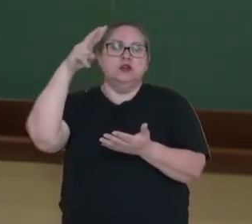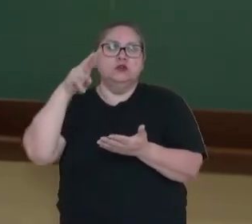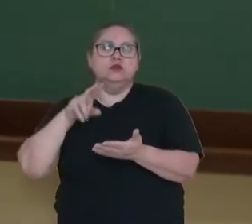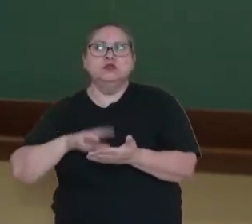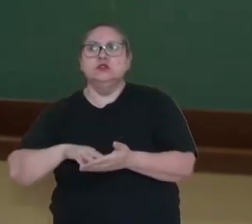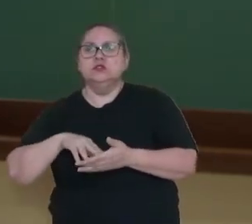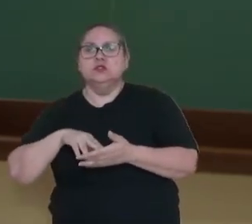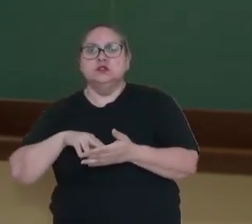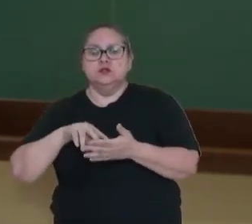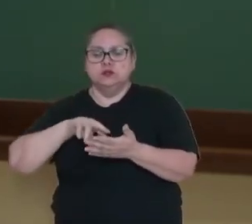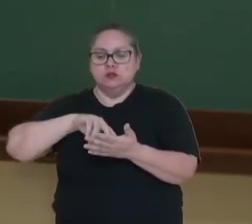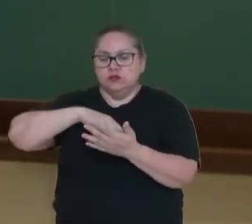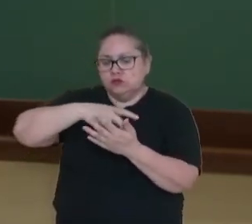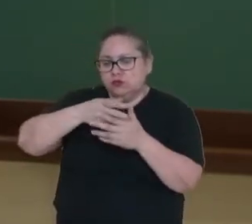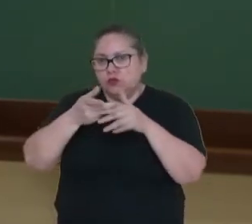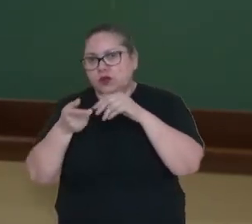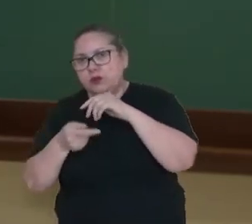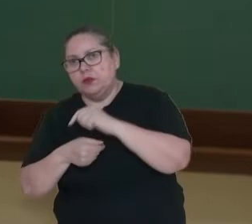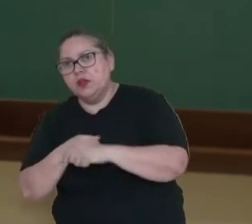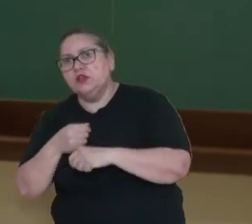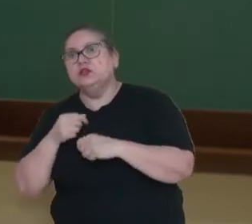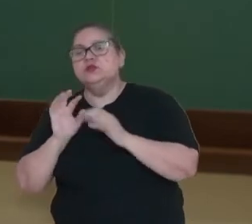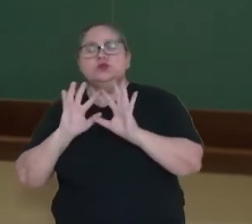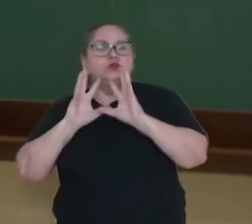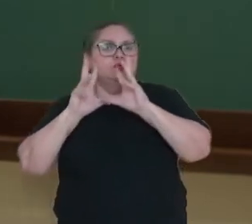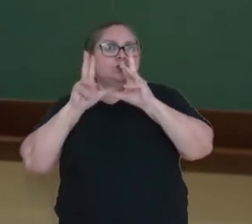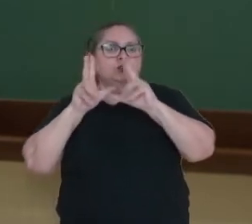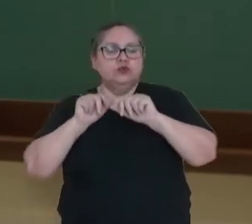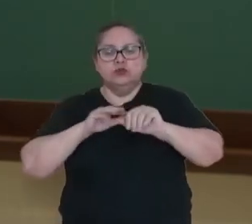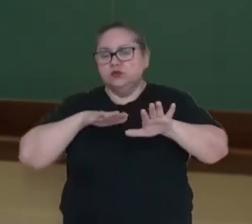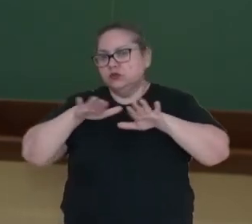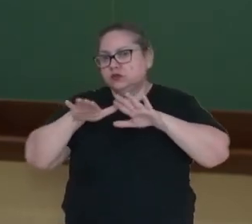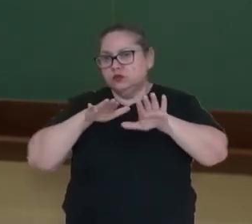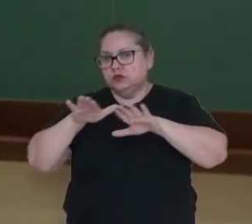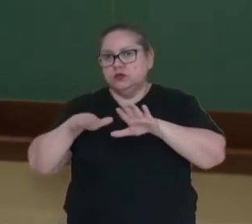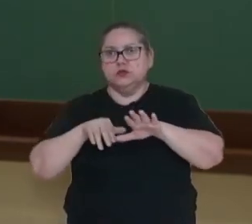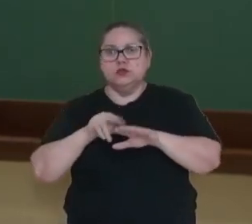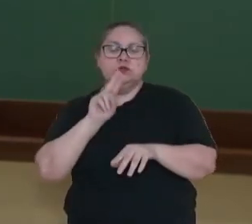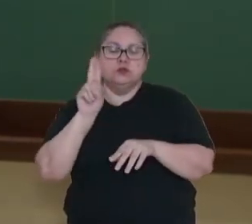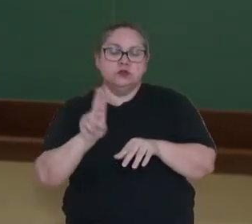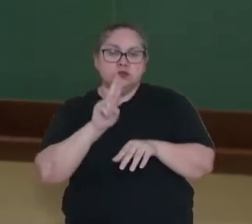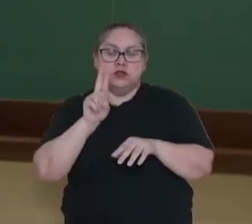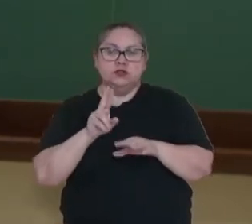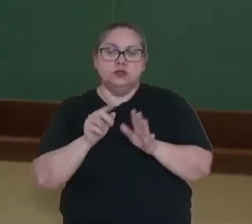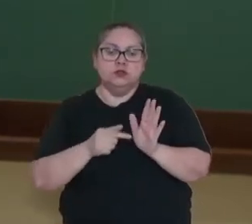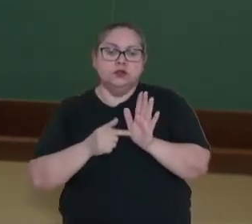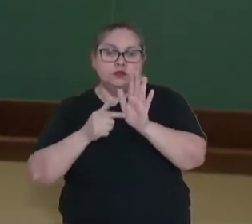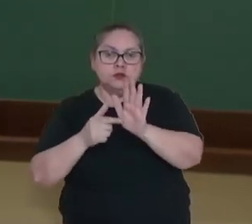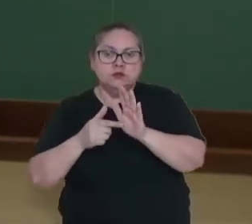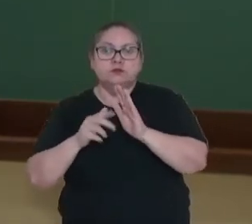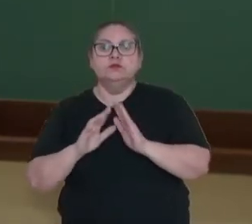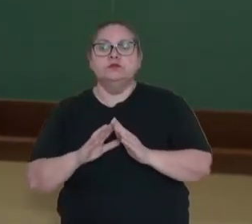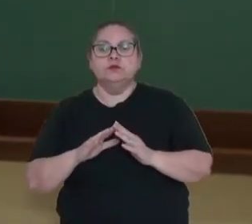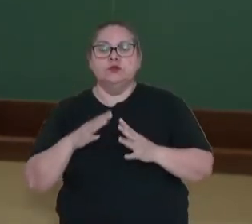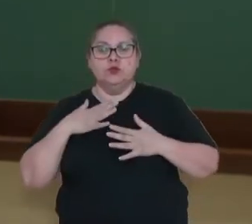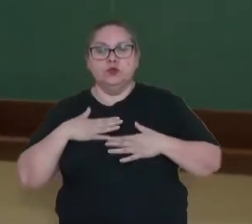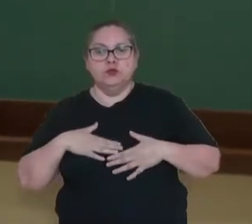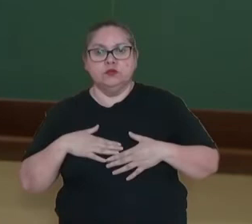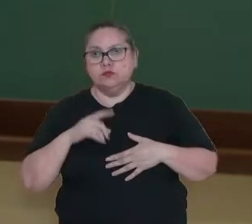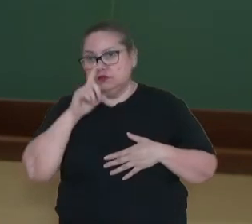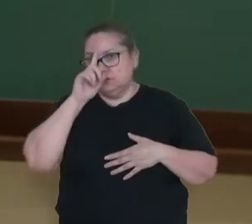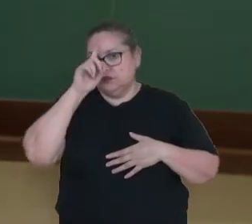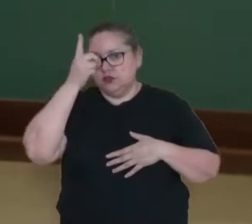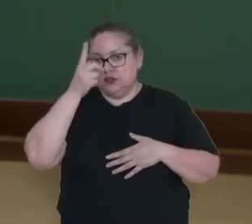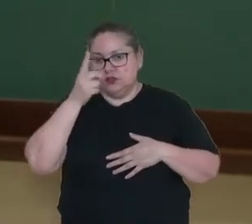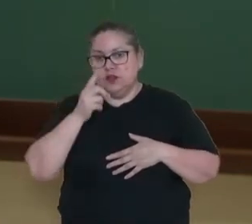né? Os rolamentos, todos esses movimentos são utilizados para a expressão corporal.